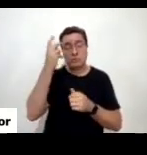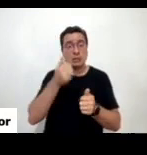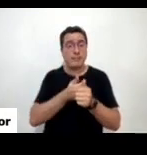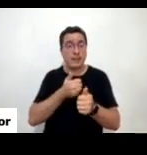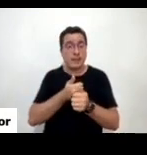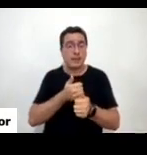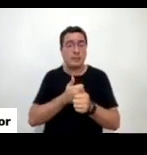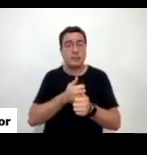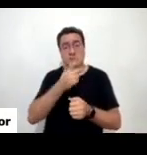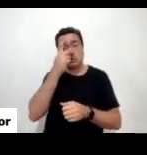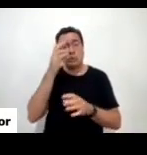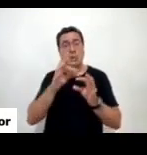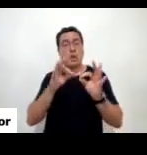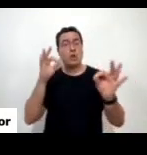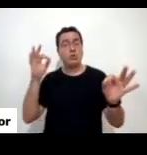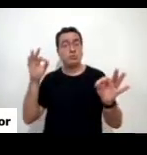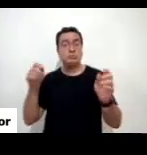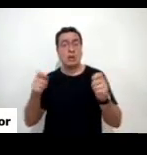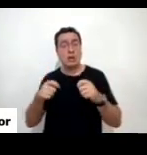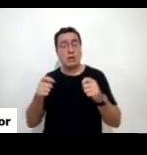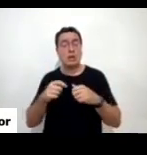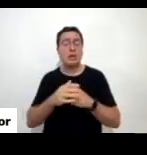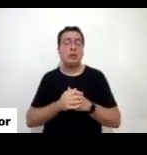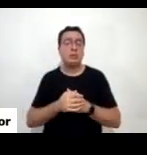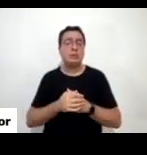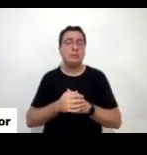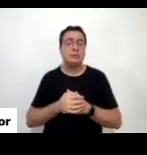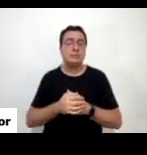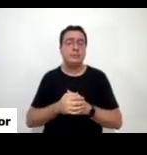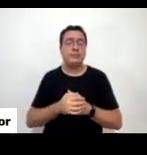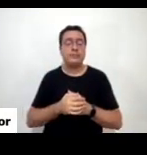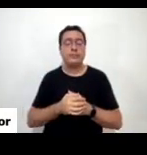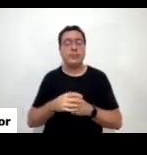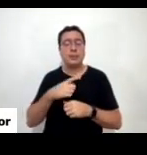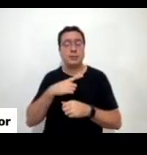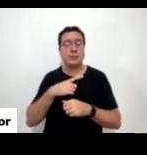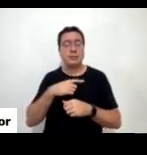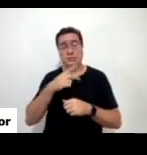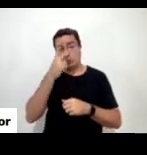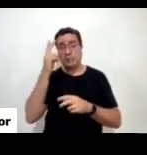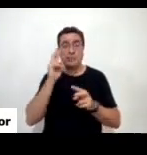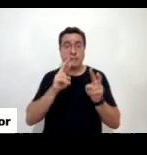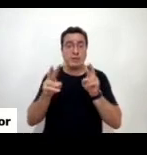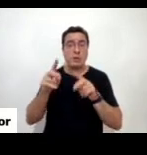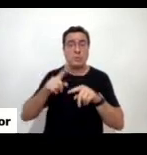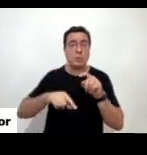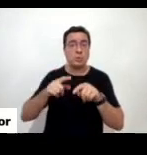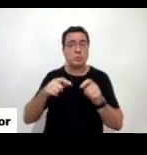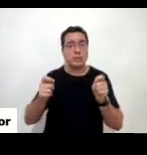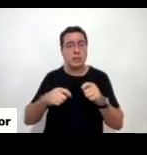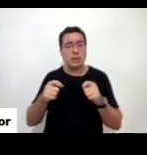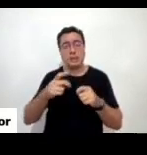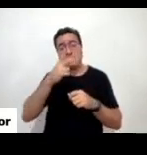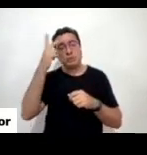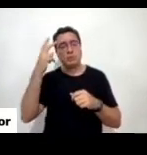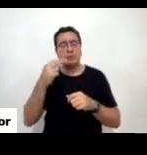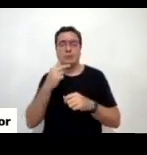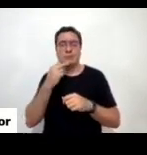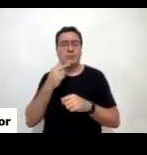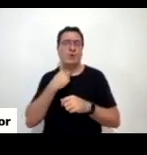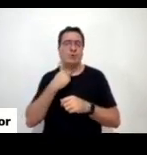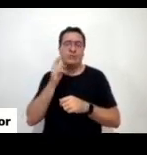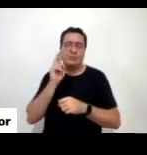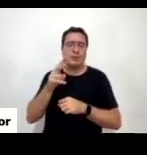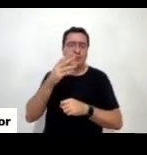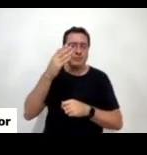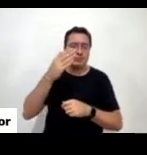pessoas que estão longe. E ainda, você começa a vender para pessoas que podem enxergar o teu produto, assim como pessoas que não podem enxergar o teu